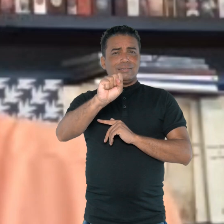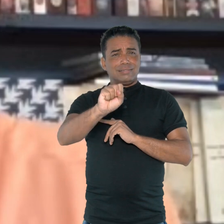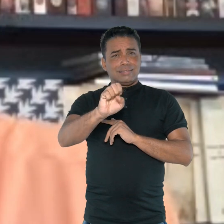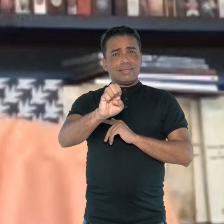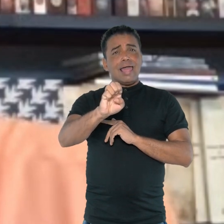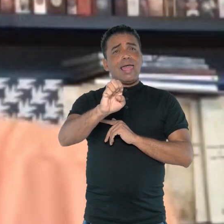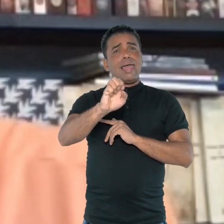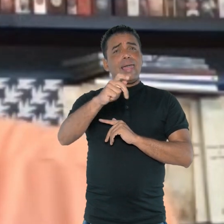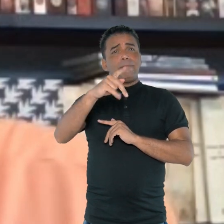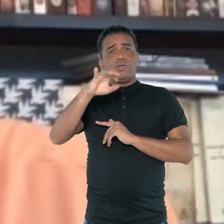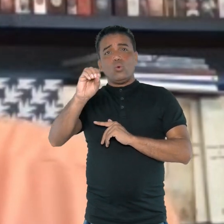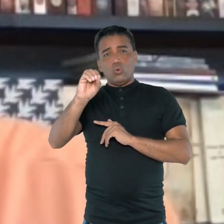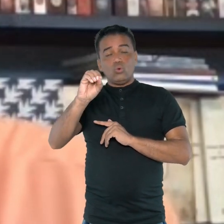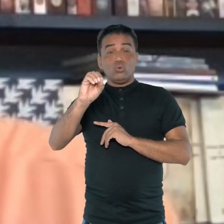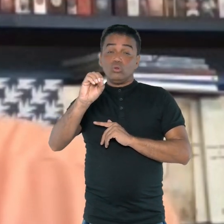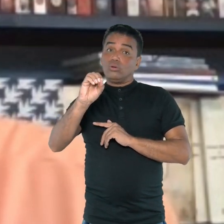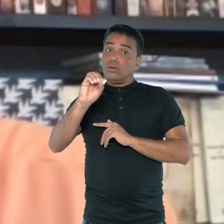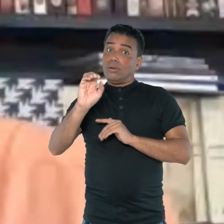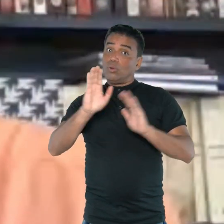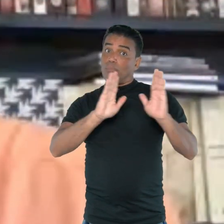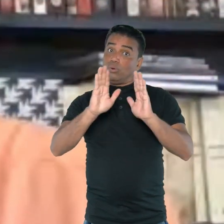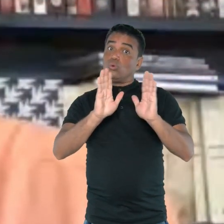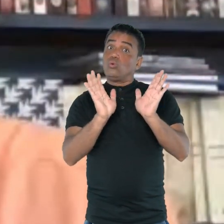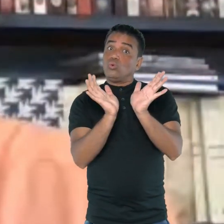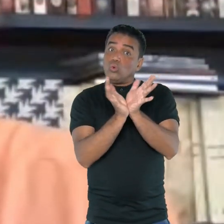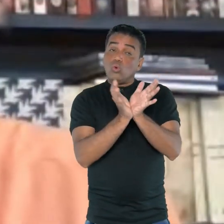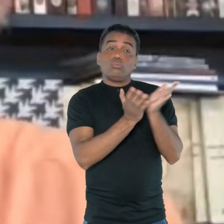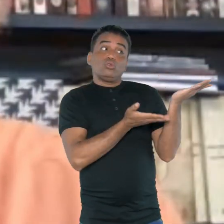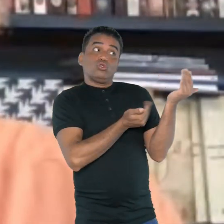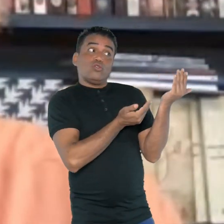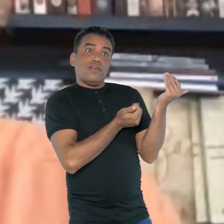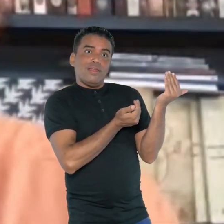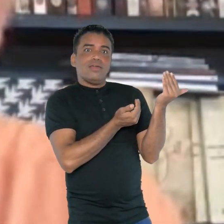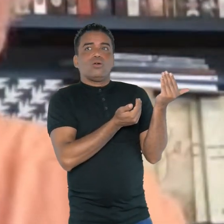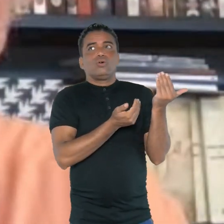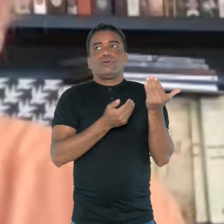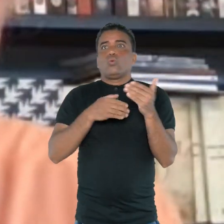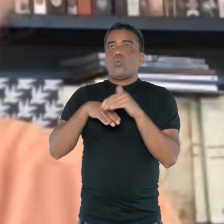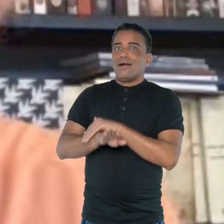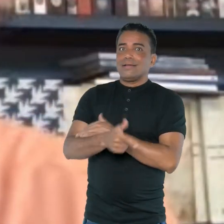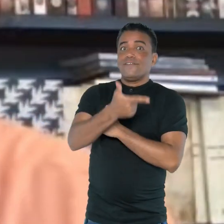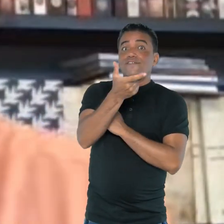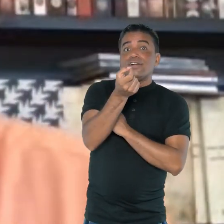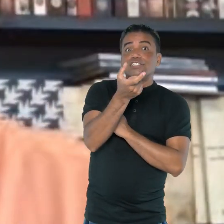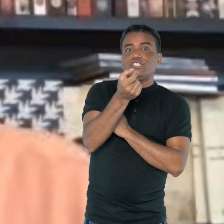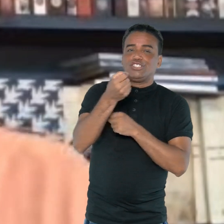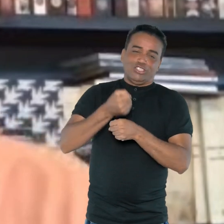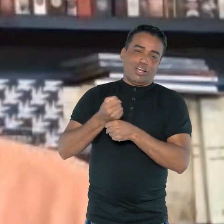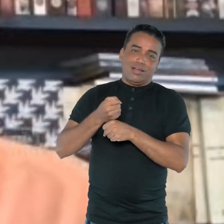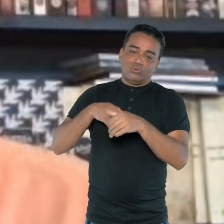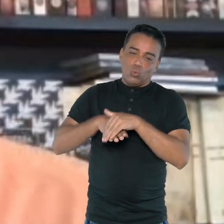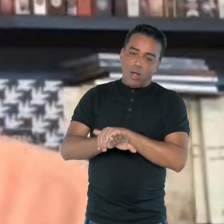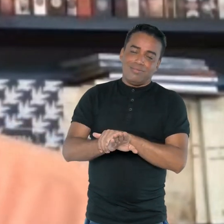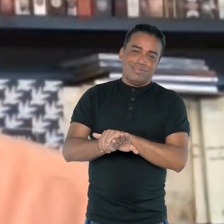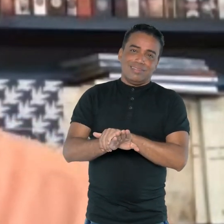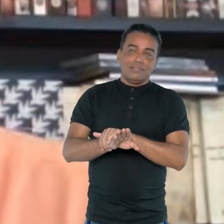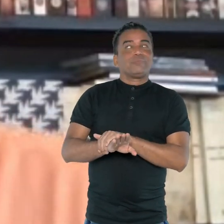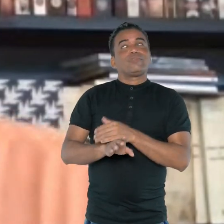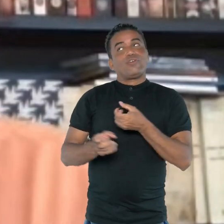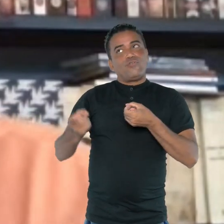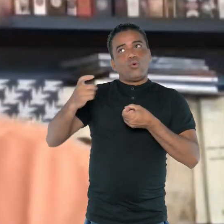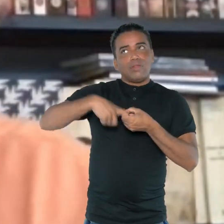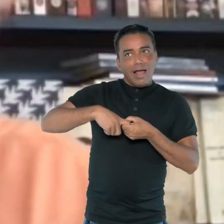juvenil, um livro que também ficou guardado mais de 20 anos, porque toda vez